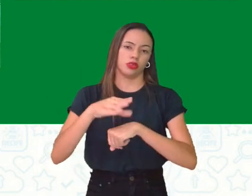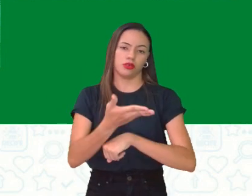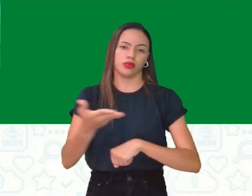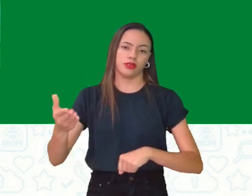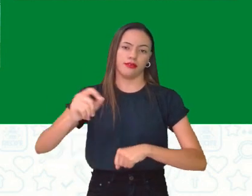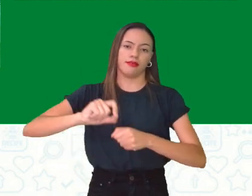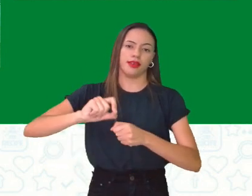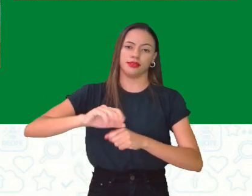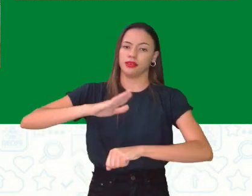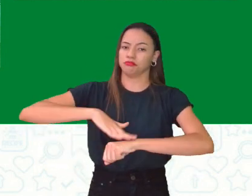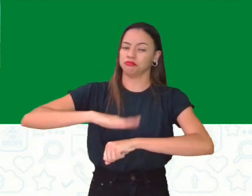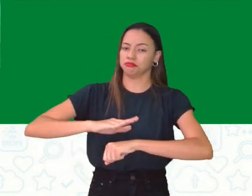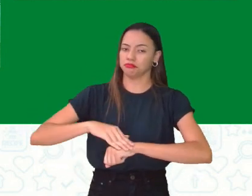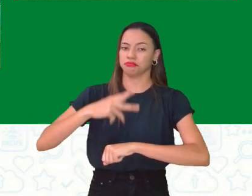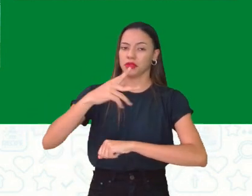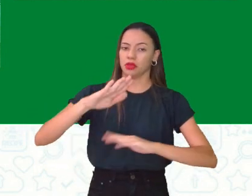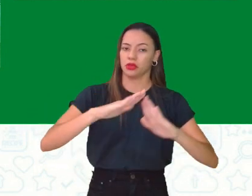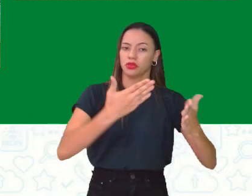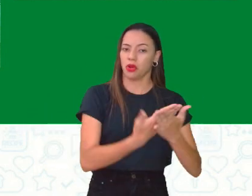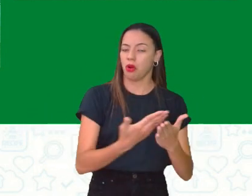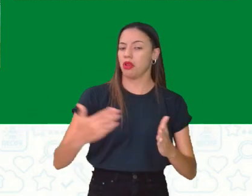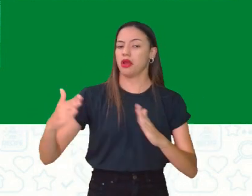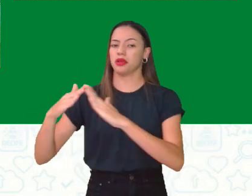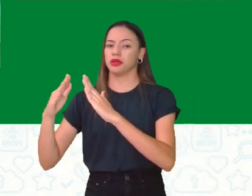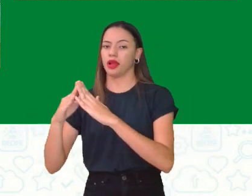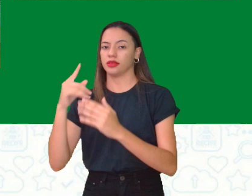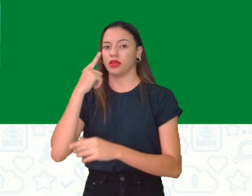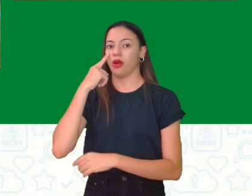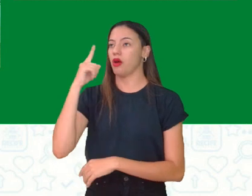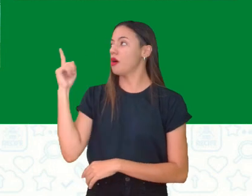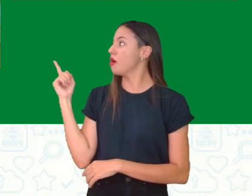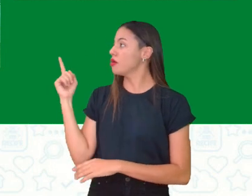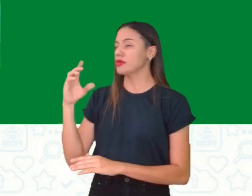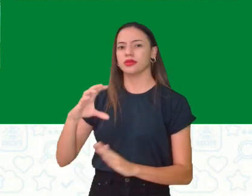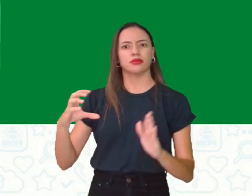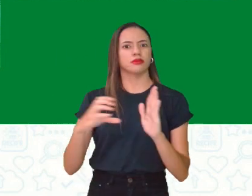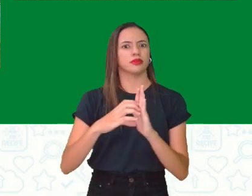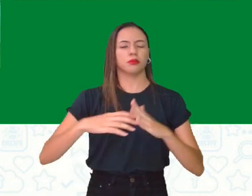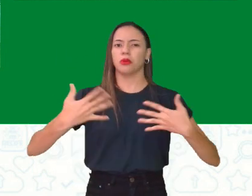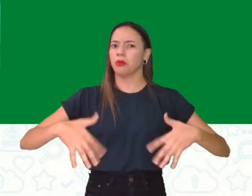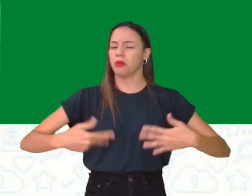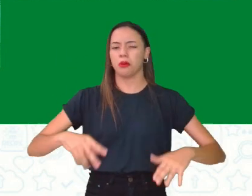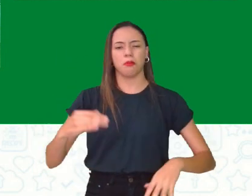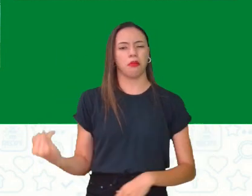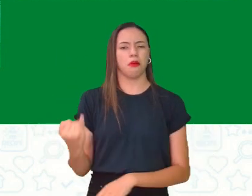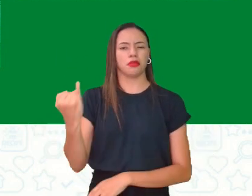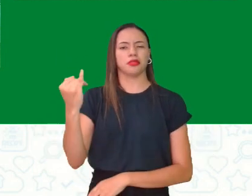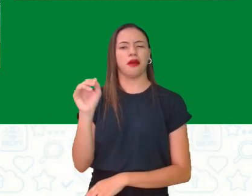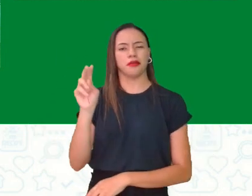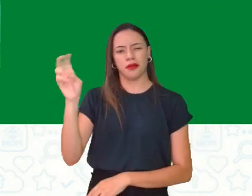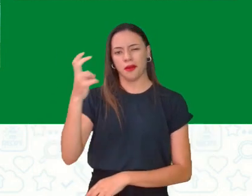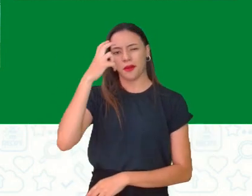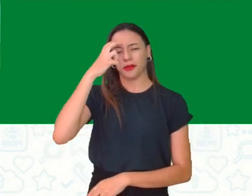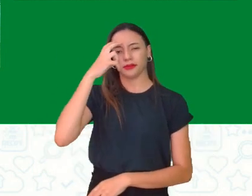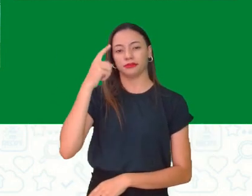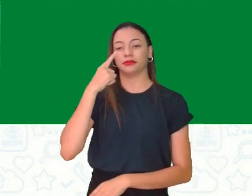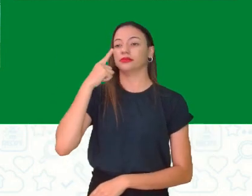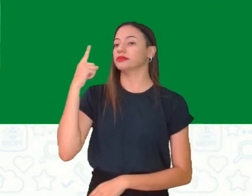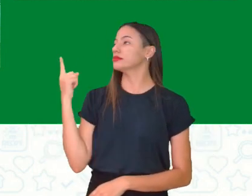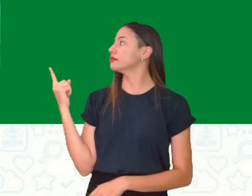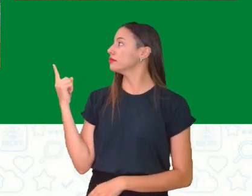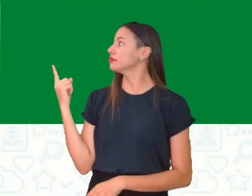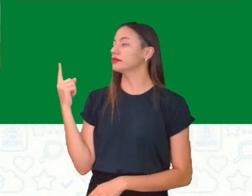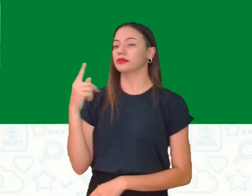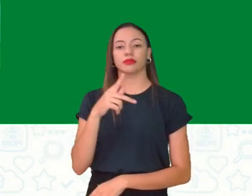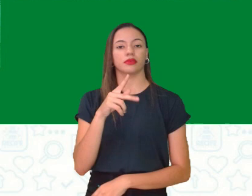de vocês, na casa de vocês, resgatar esse símbolo tão importante da nossa cultura, né? Então, aí vocês estão vendo